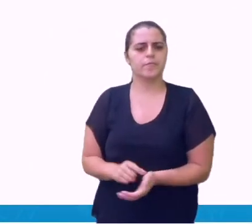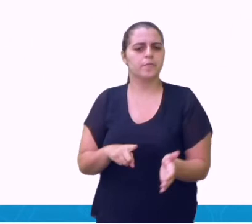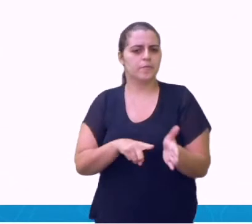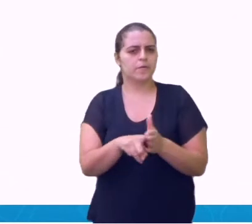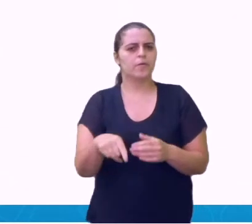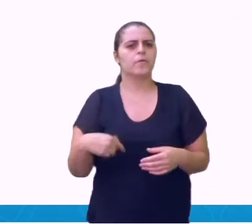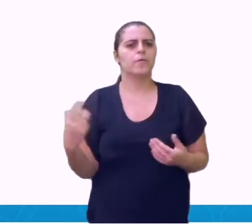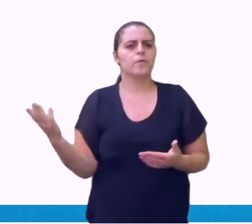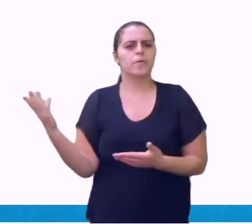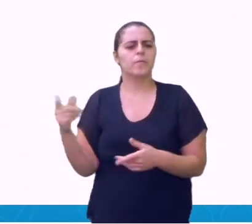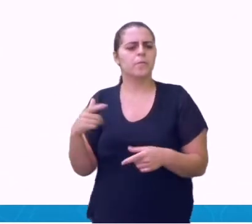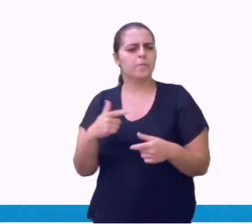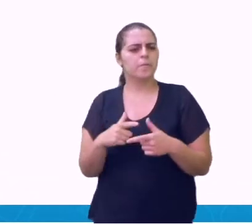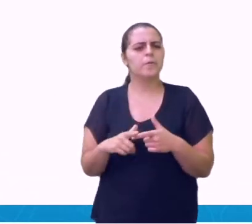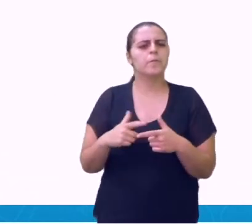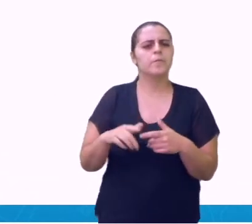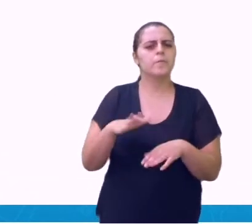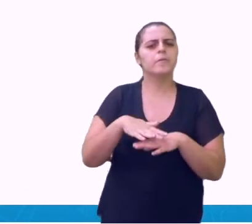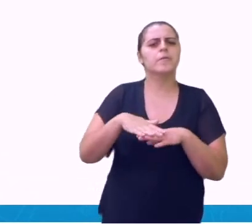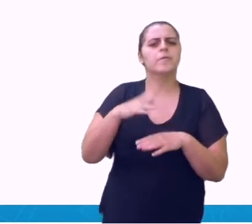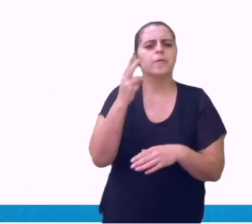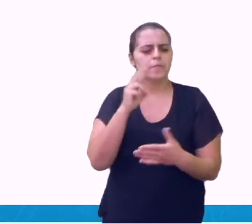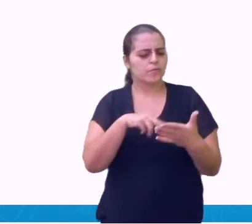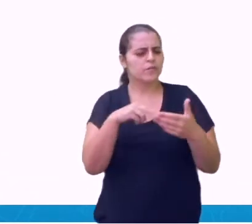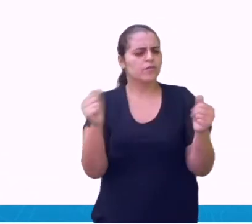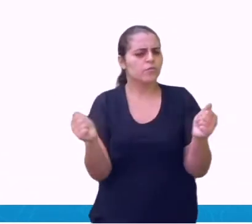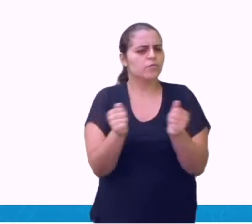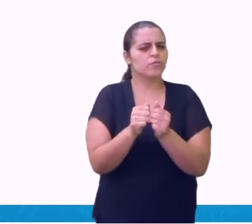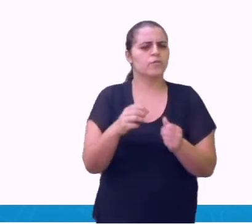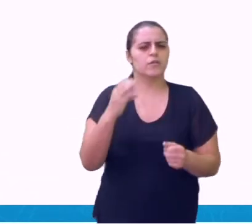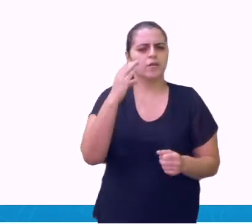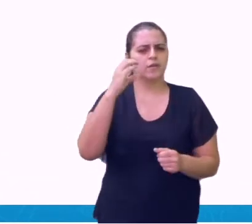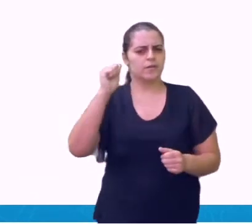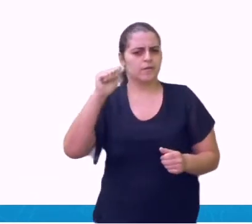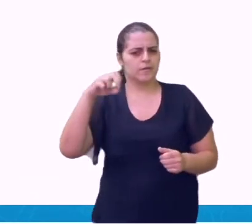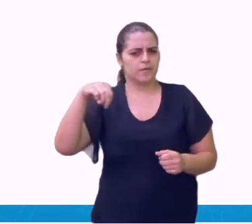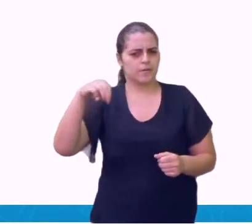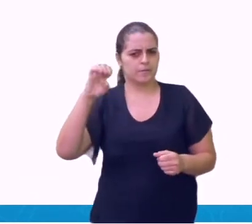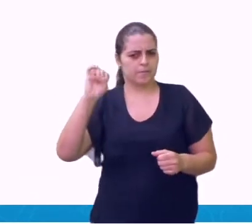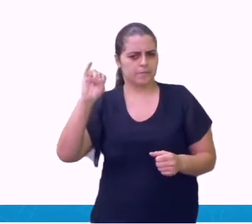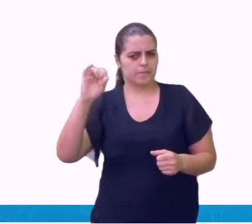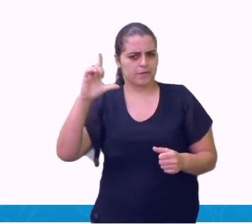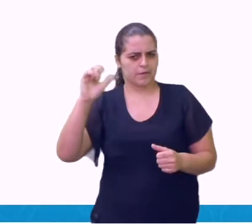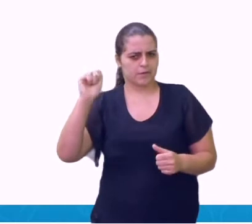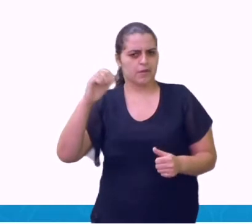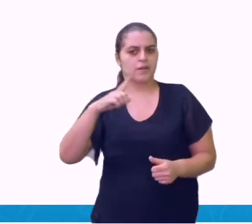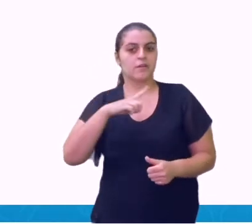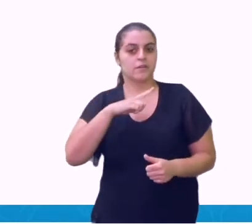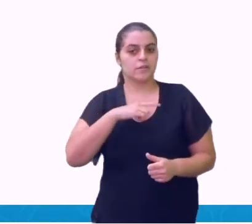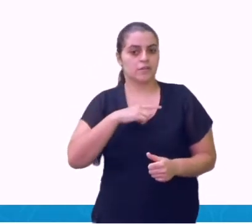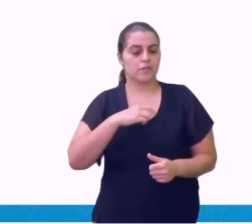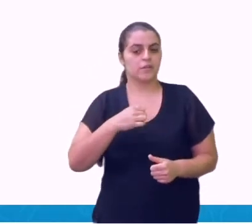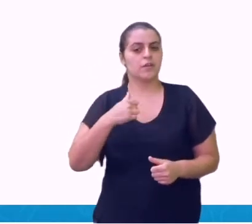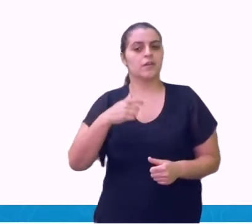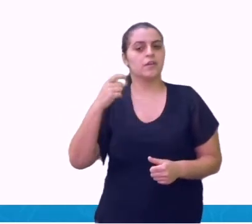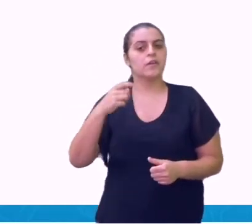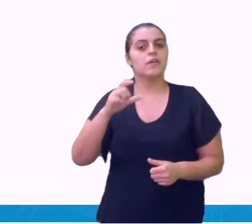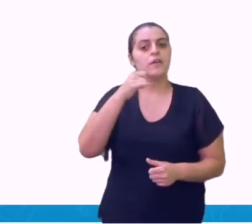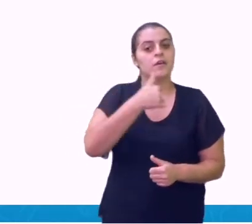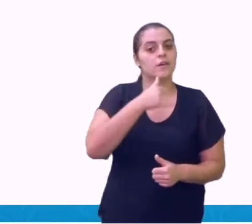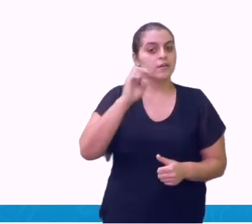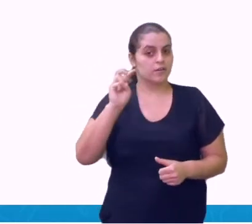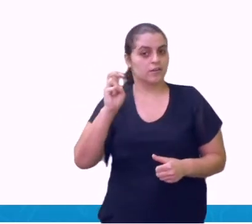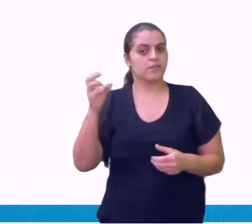que é uma situação problema? Vamos ler juntos. Camila tinha 15 lápis de cor. Ganhou de